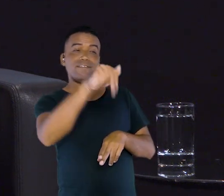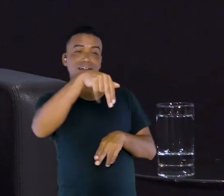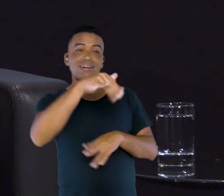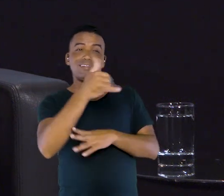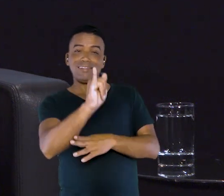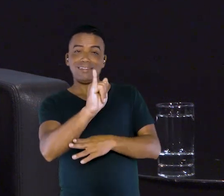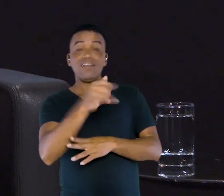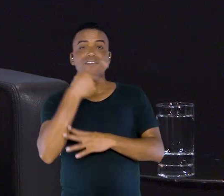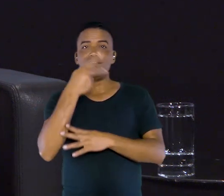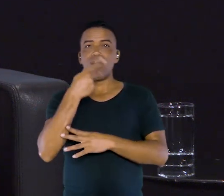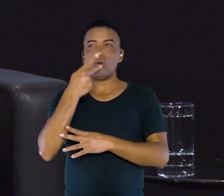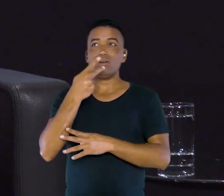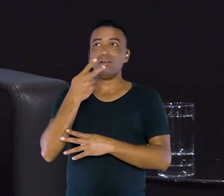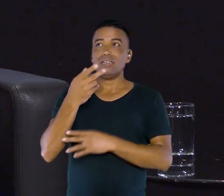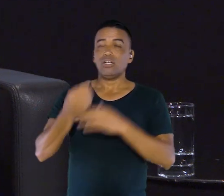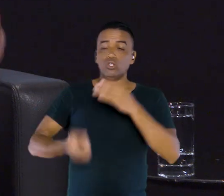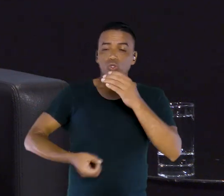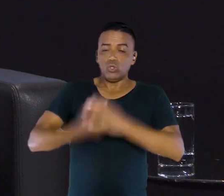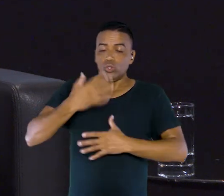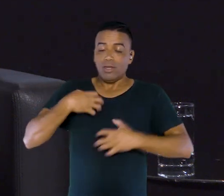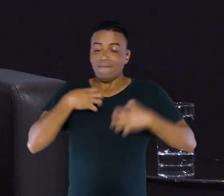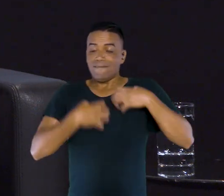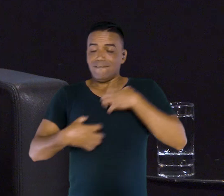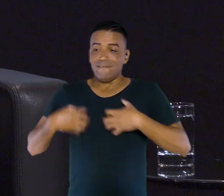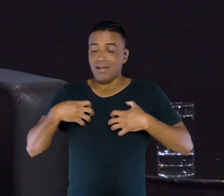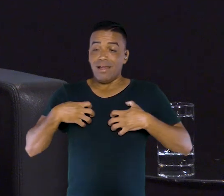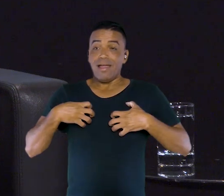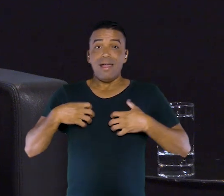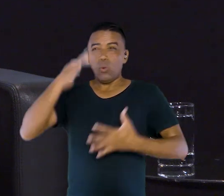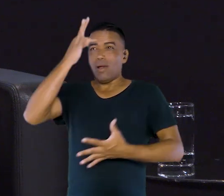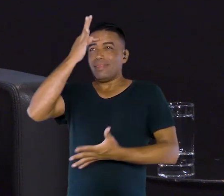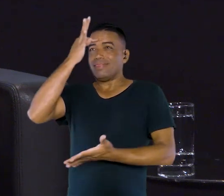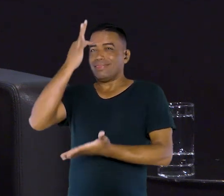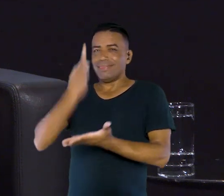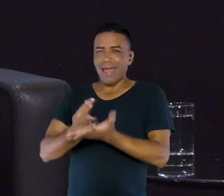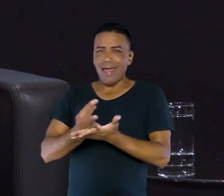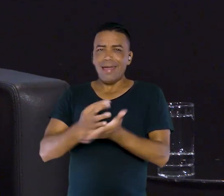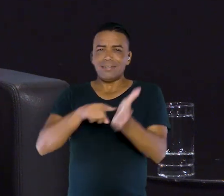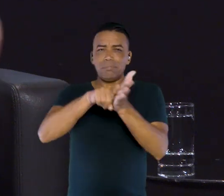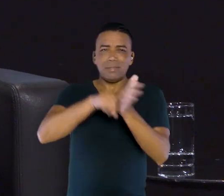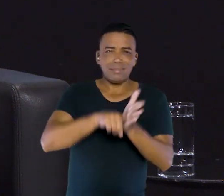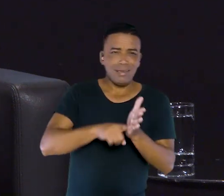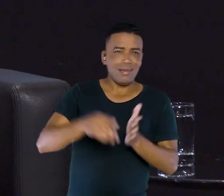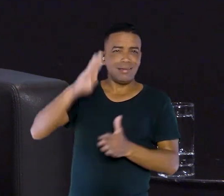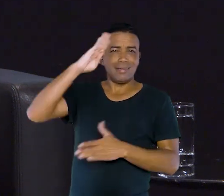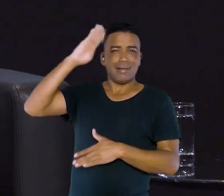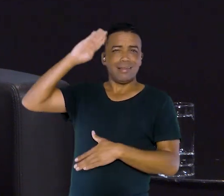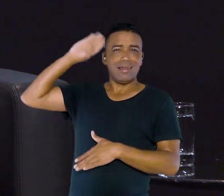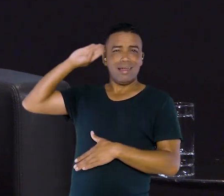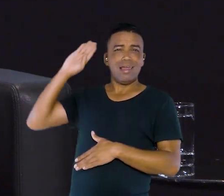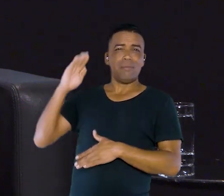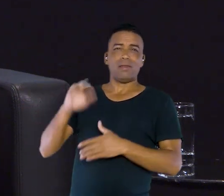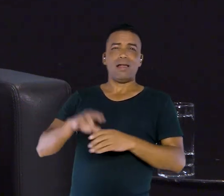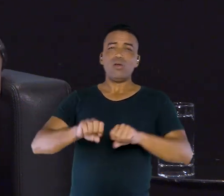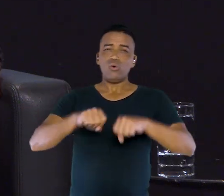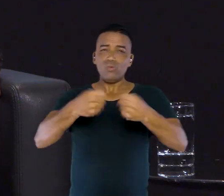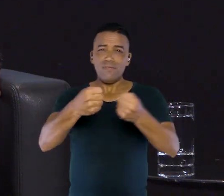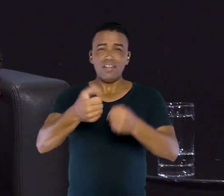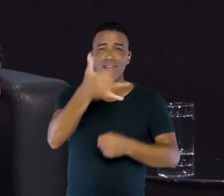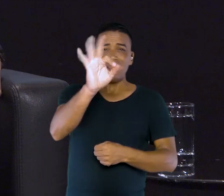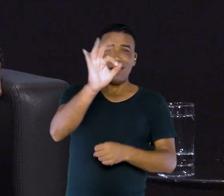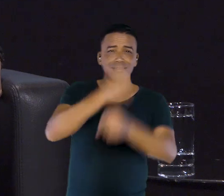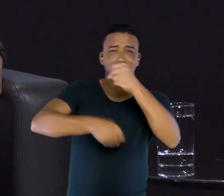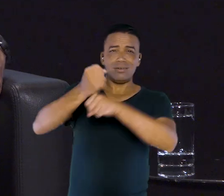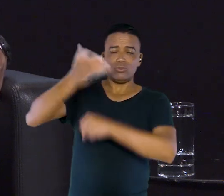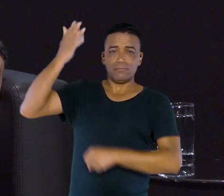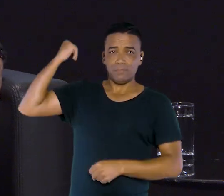seguiu, ele saiu um pouco de uma inquietação, era uma tese acadêmica que saiu há muitos anos, né, porque eu defendia há 10 anos, mas ele